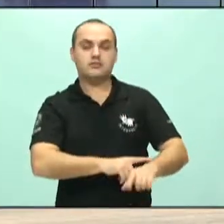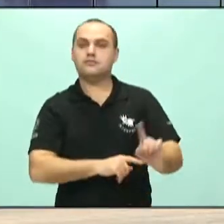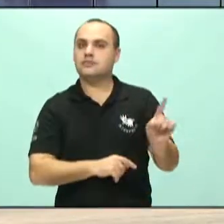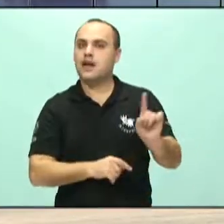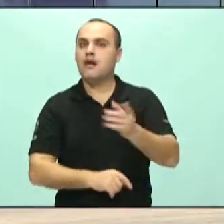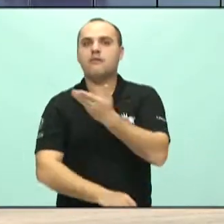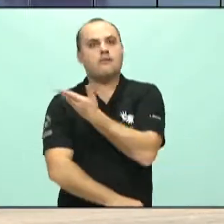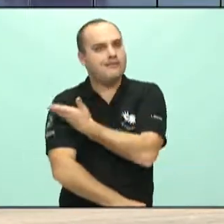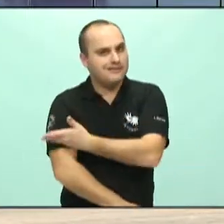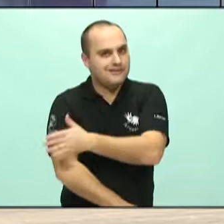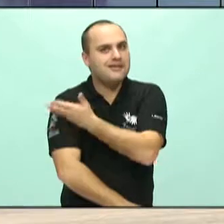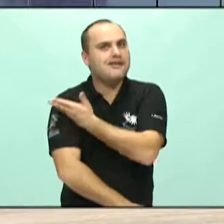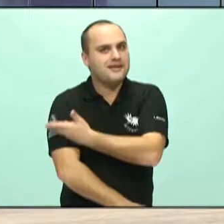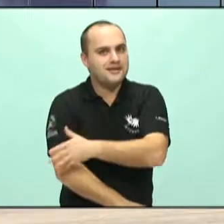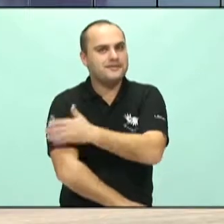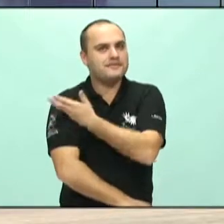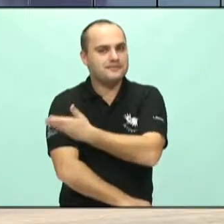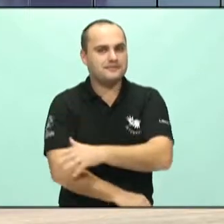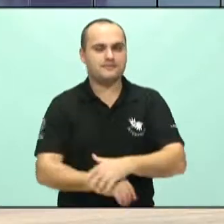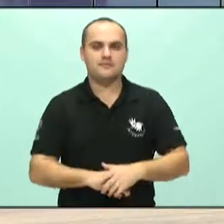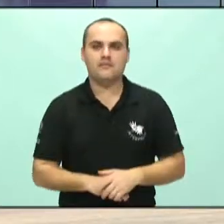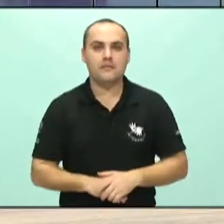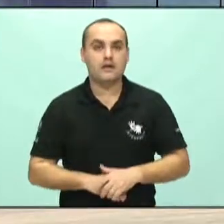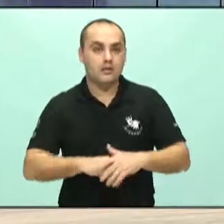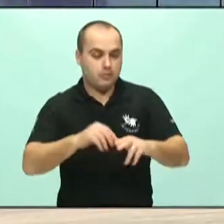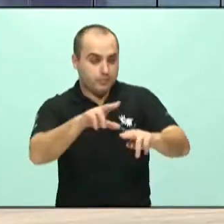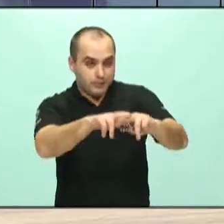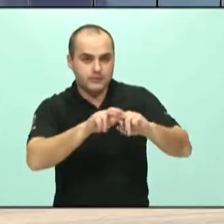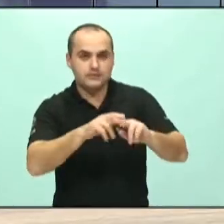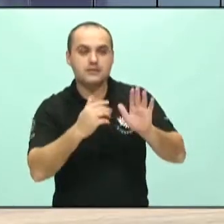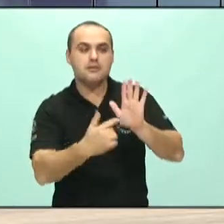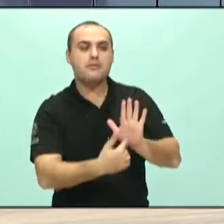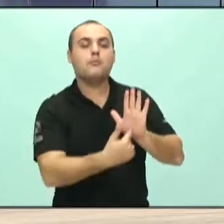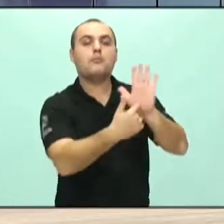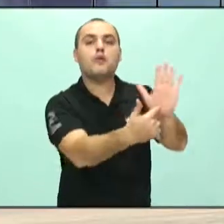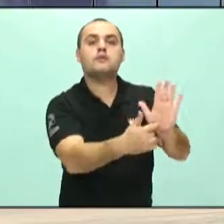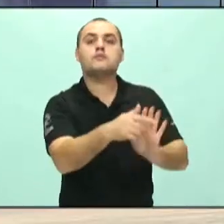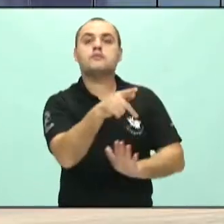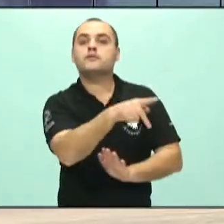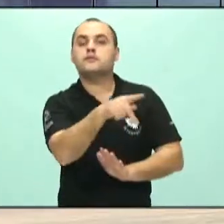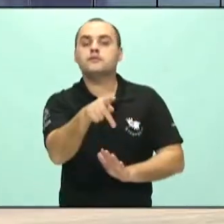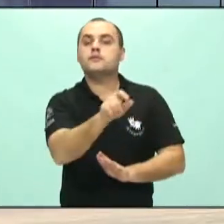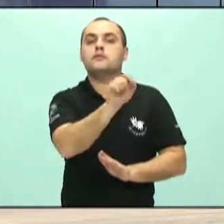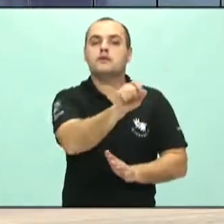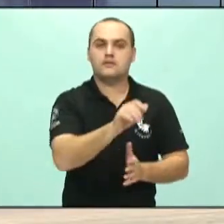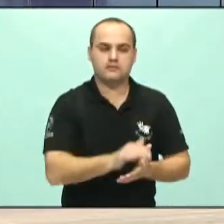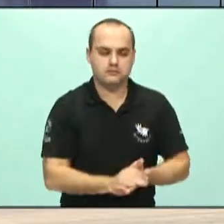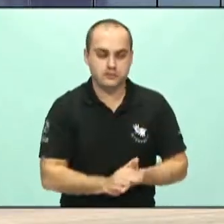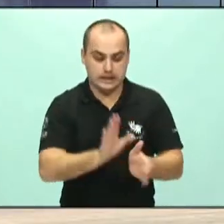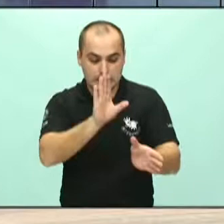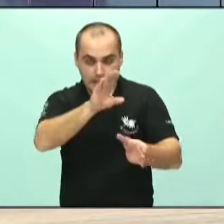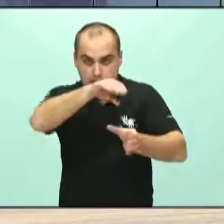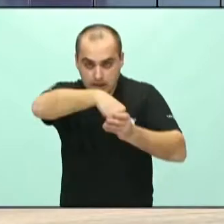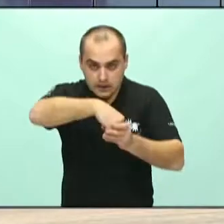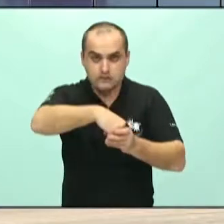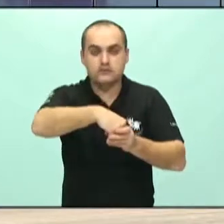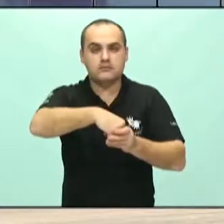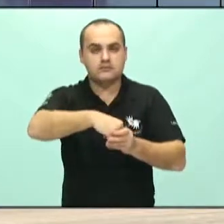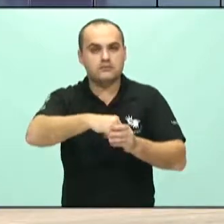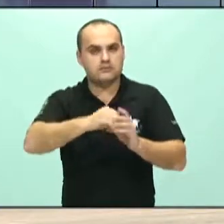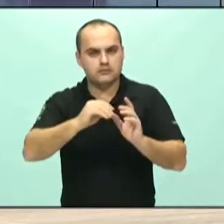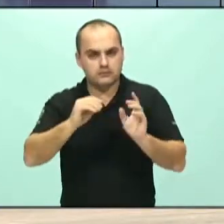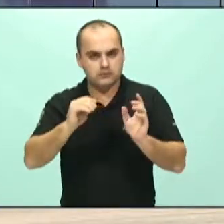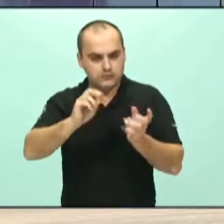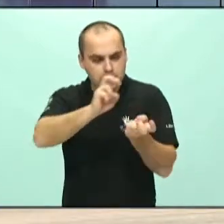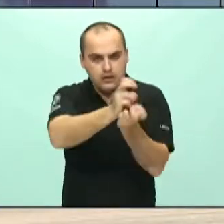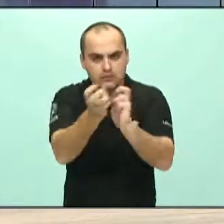treinamento. Então nós mostramos para os professores que dentro da capoeira podemos trabalhar português,